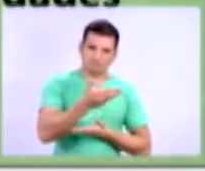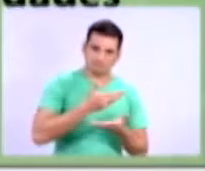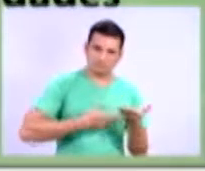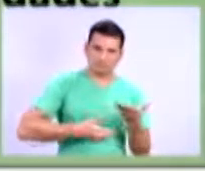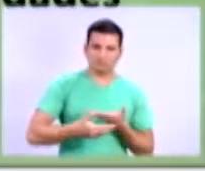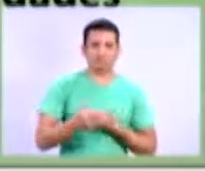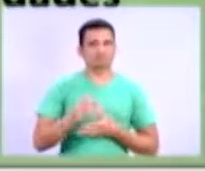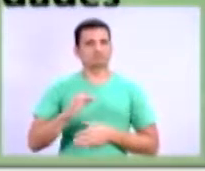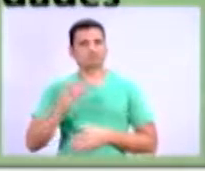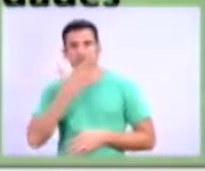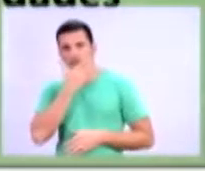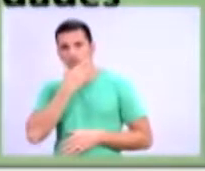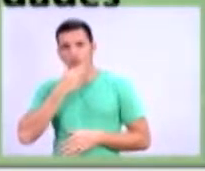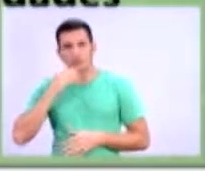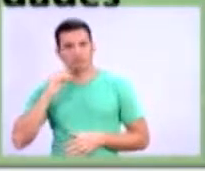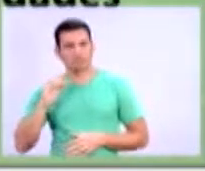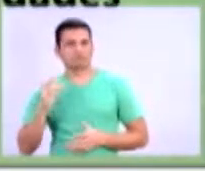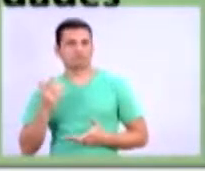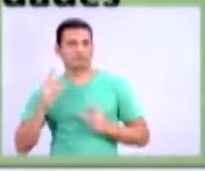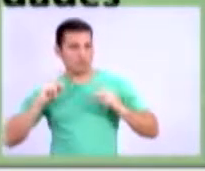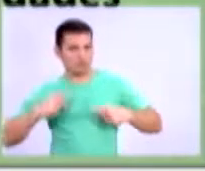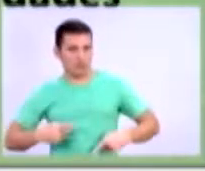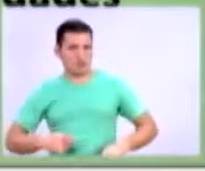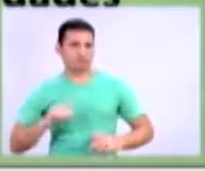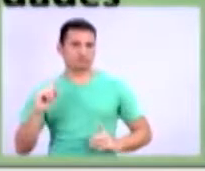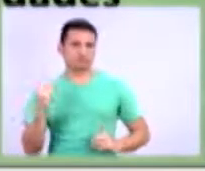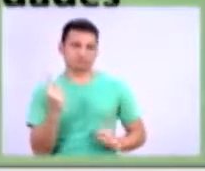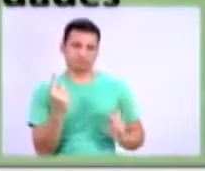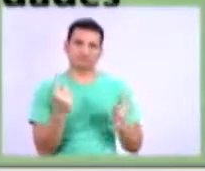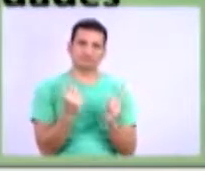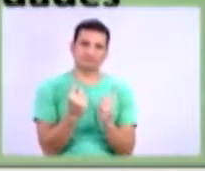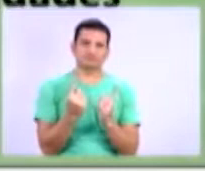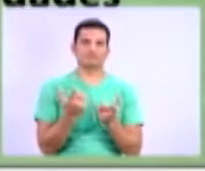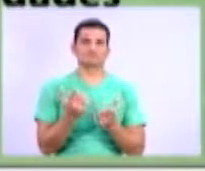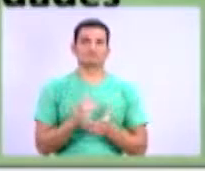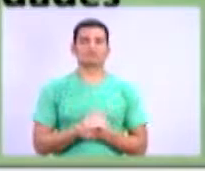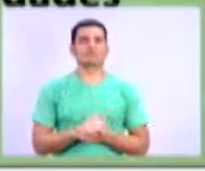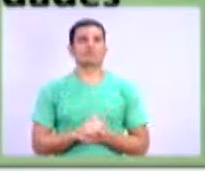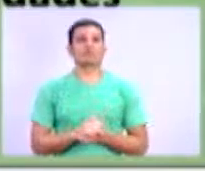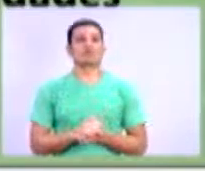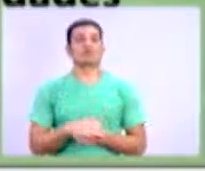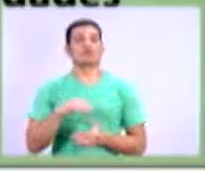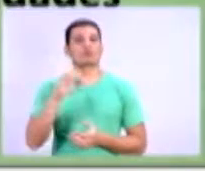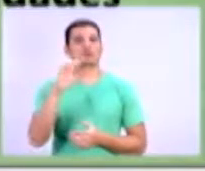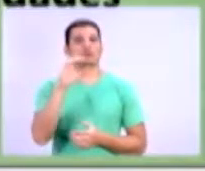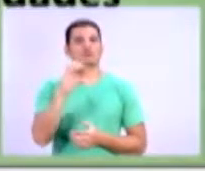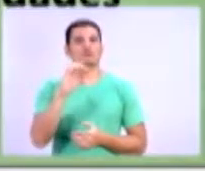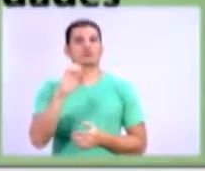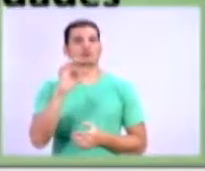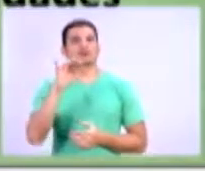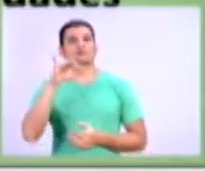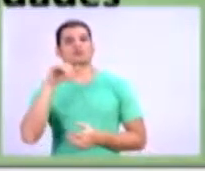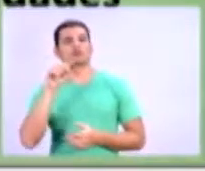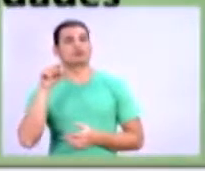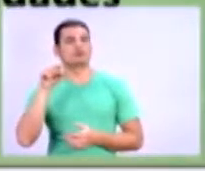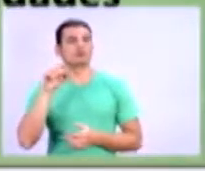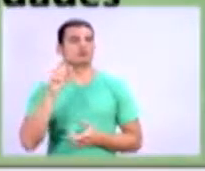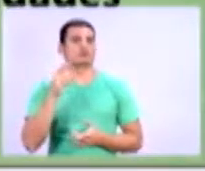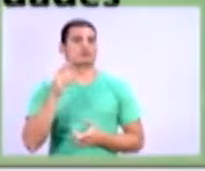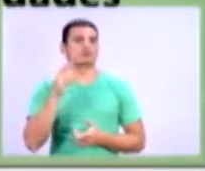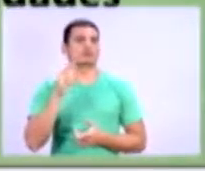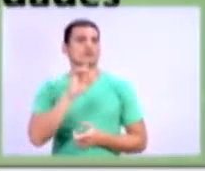planeta Terra. Então, a ecoética, ela traz a ideia de que cada um tem que